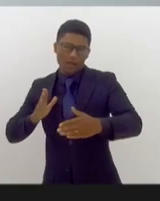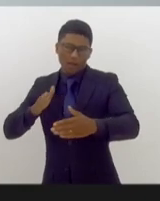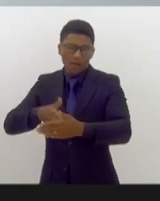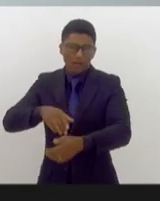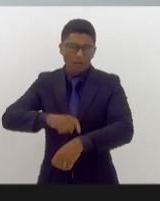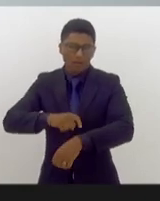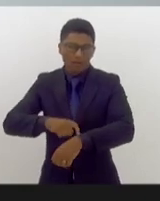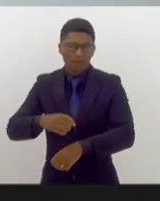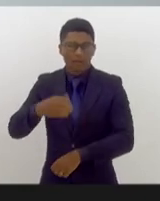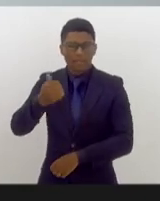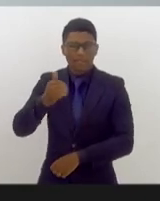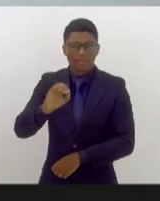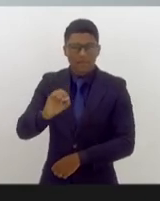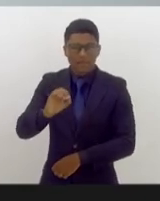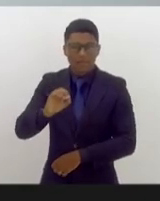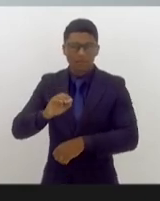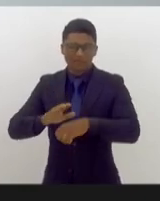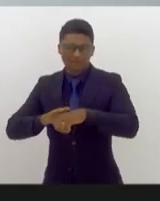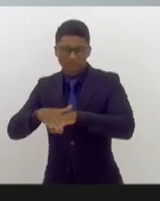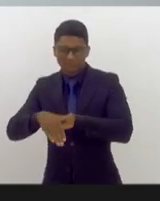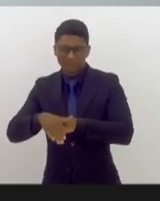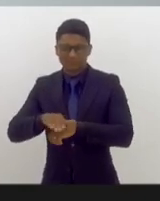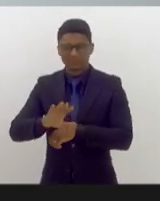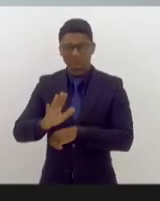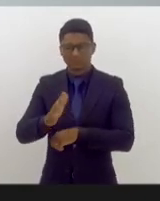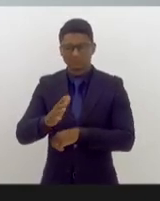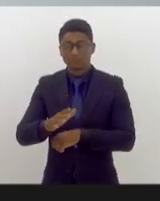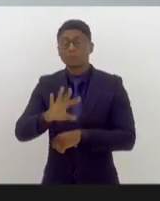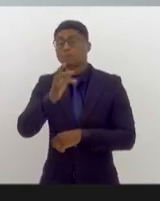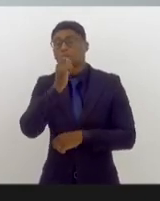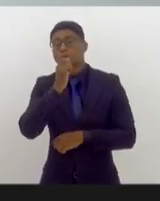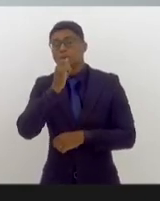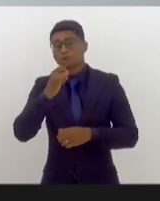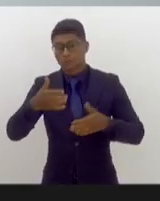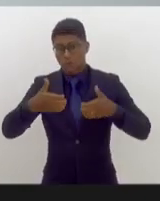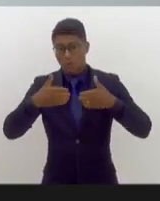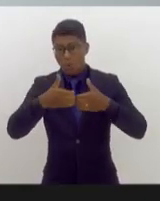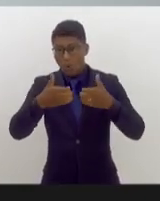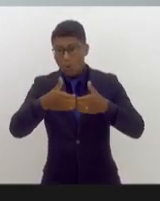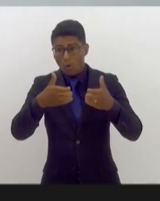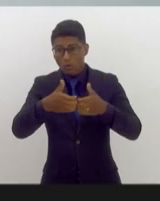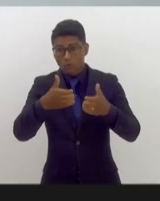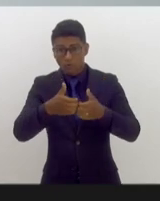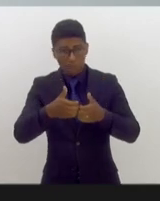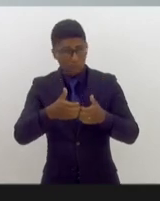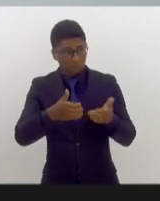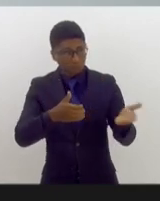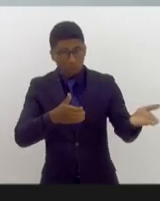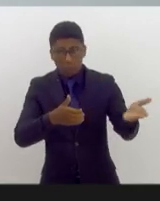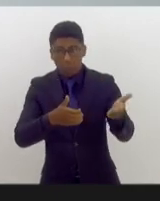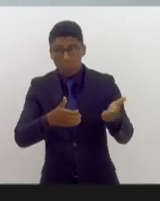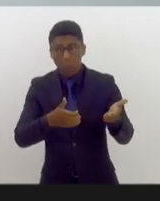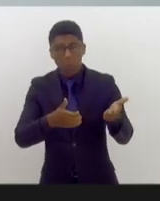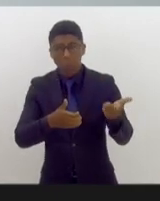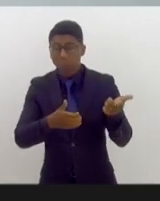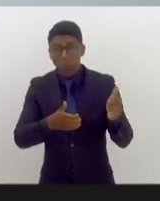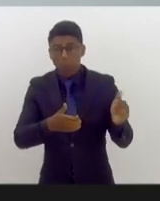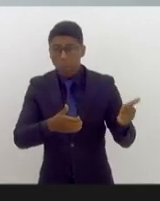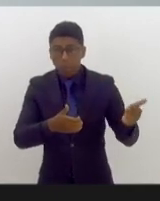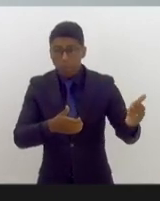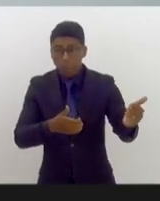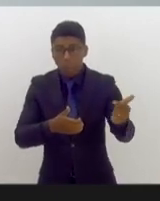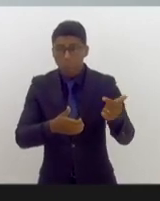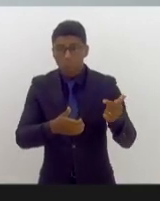noite, quando nós não temos um sistema de transporte coletivo que garanta com